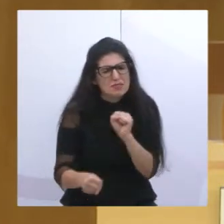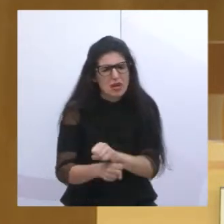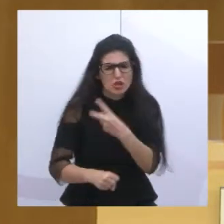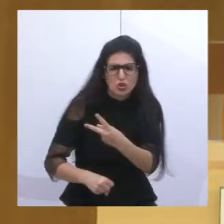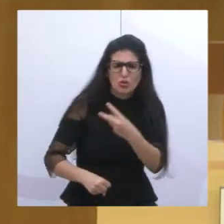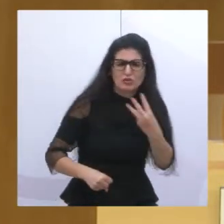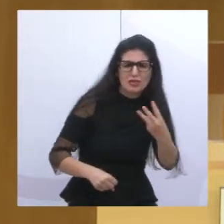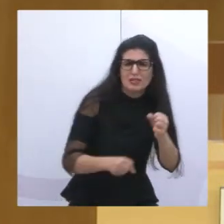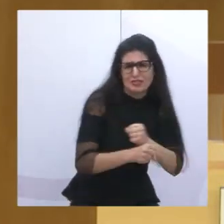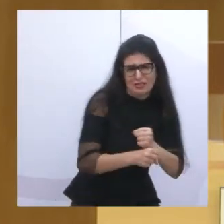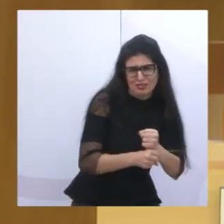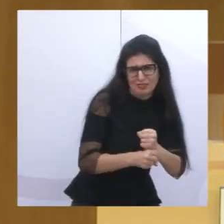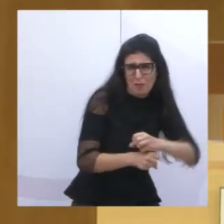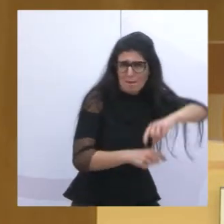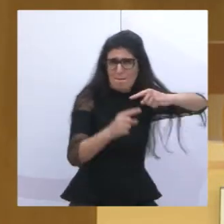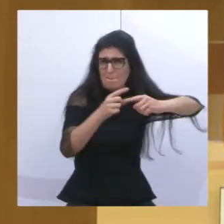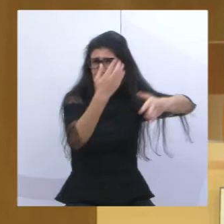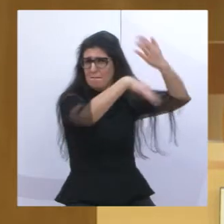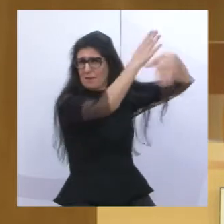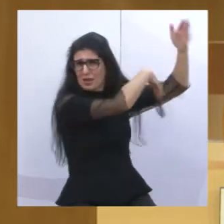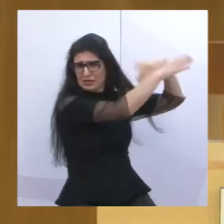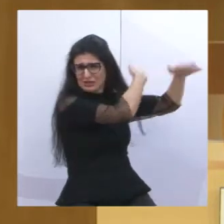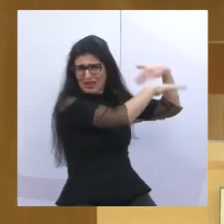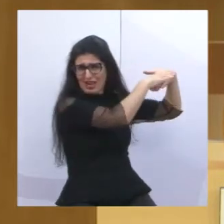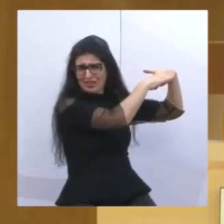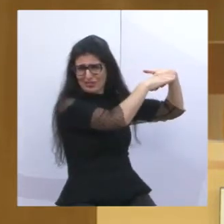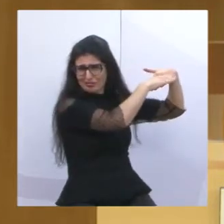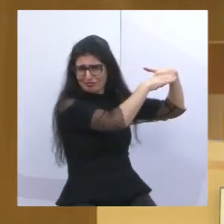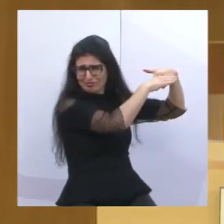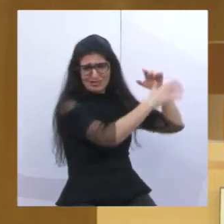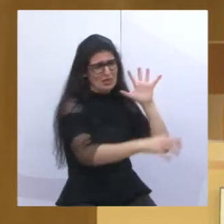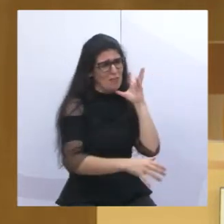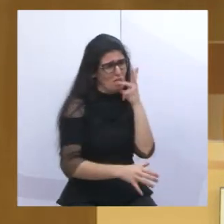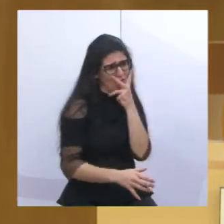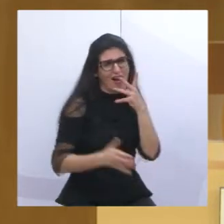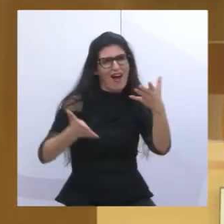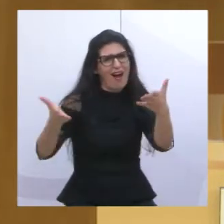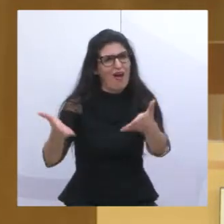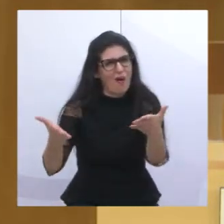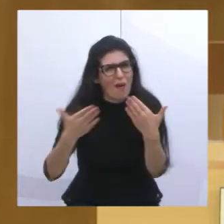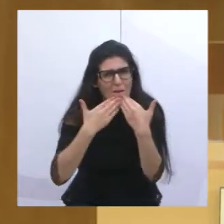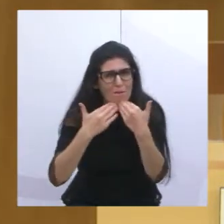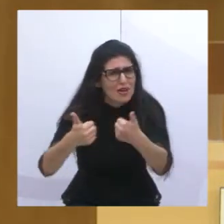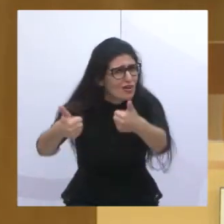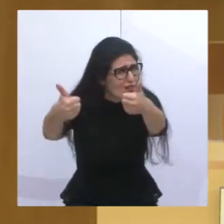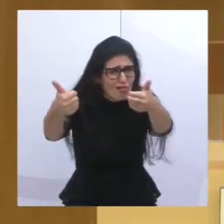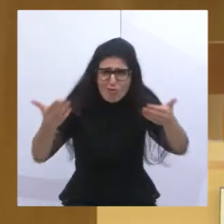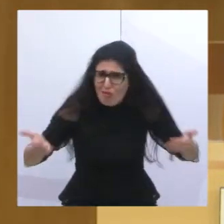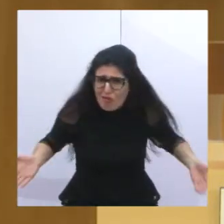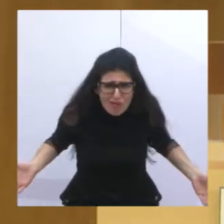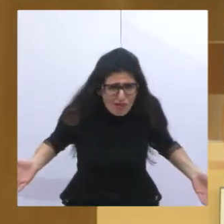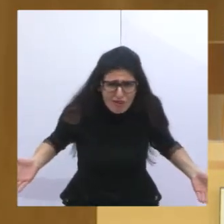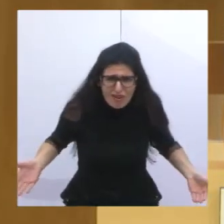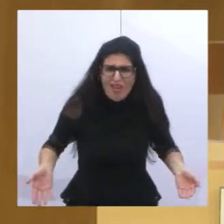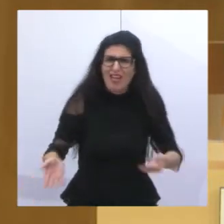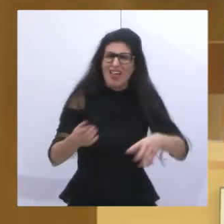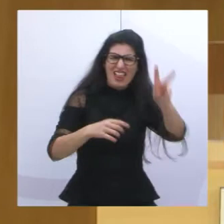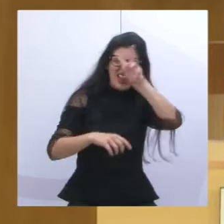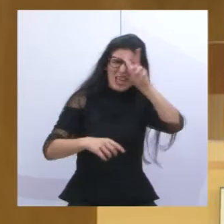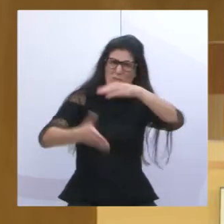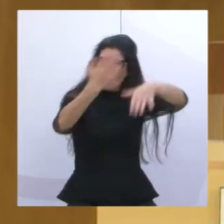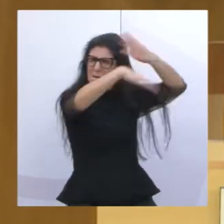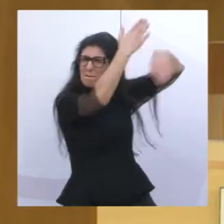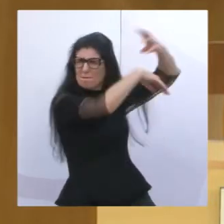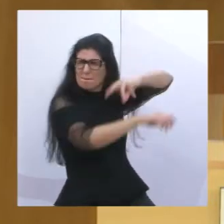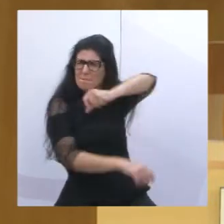ruim? Continua ainda, mas não tem mais esse tempo todo. Deu uma melhorada. Santa Casa era motivo de reportagem quase que toda